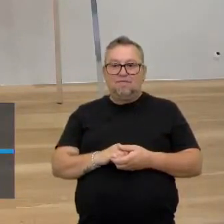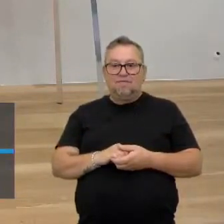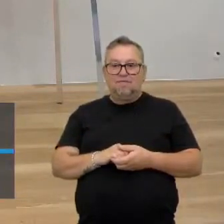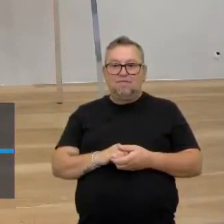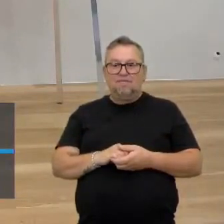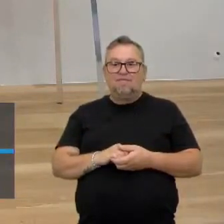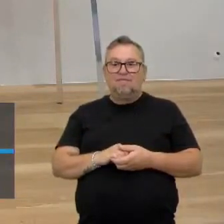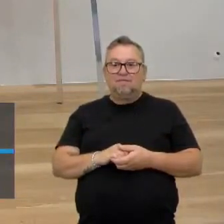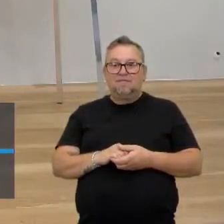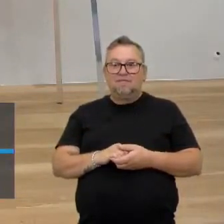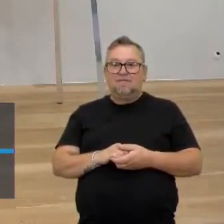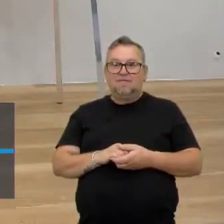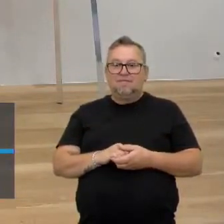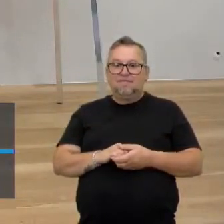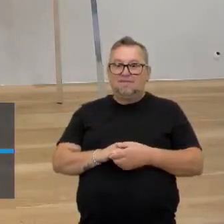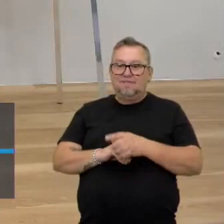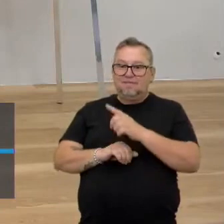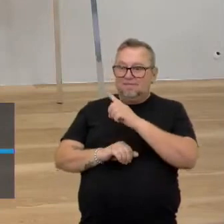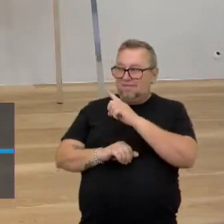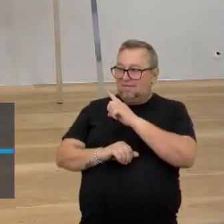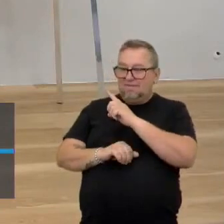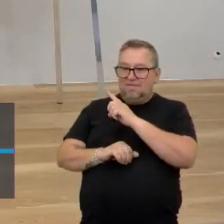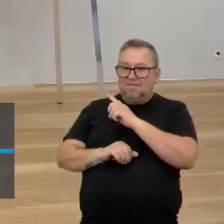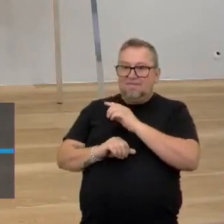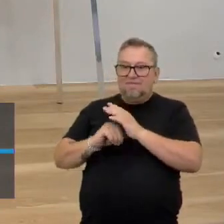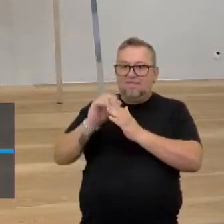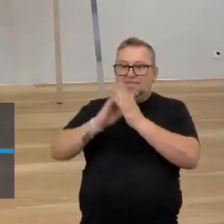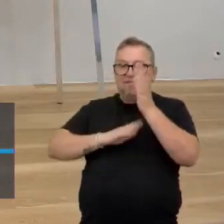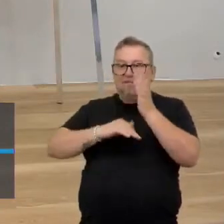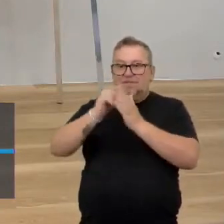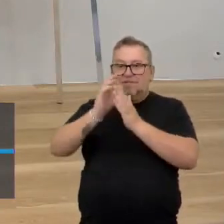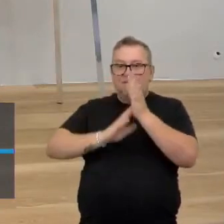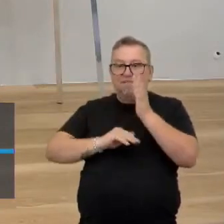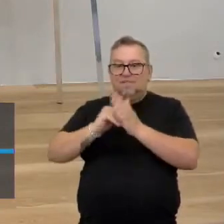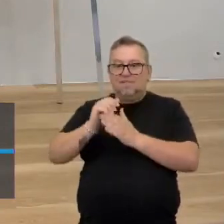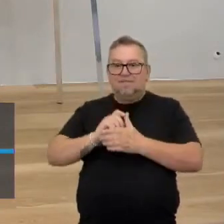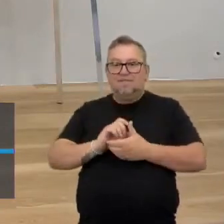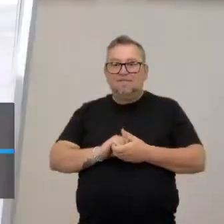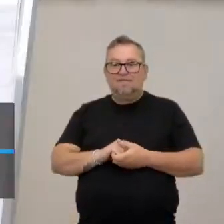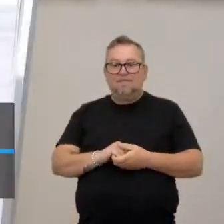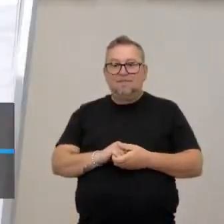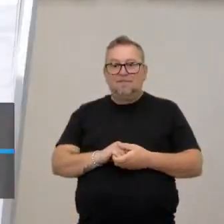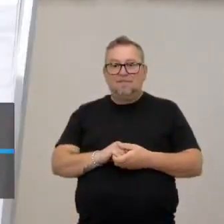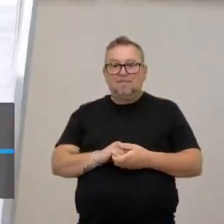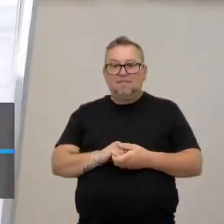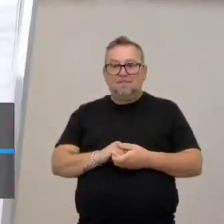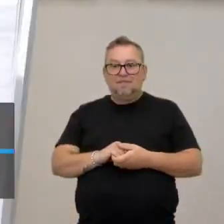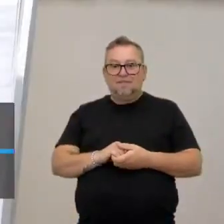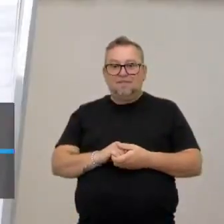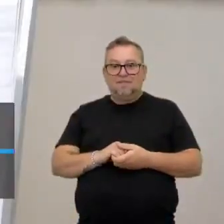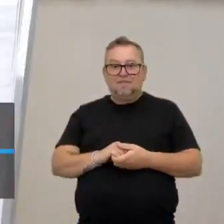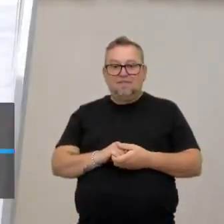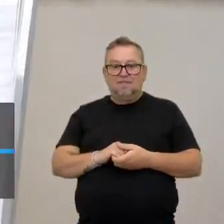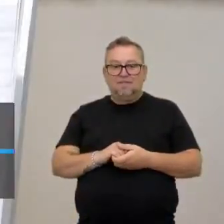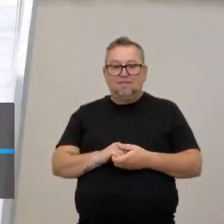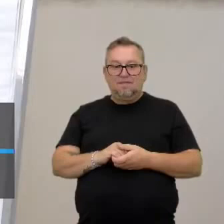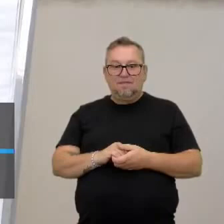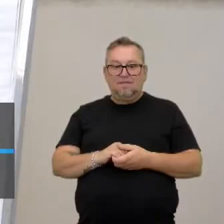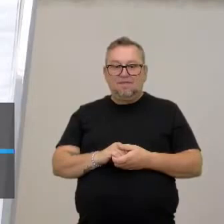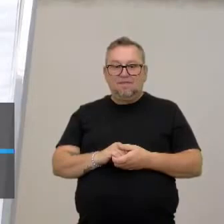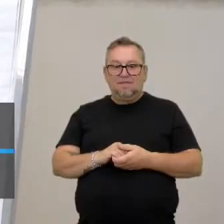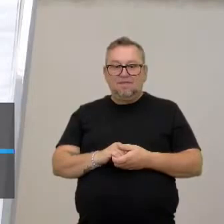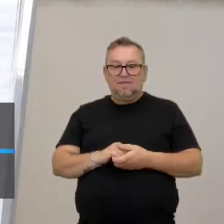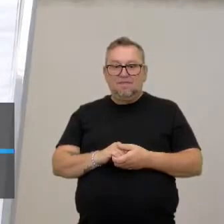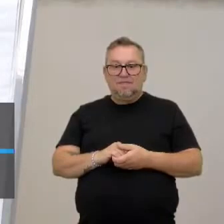a cola no lugar. Olha só, a gente passa, lambuza bem assim. Eu vou passar mais cola